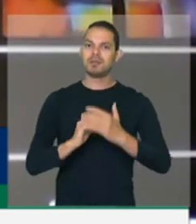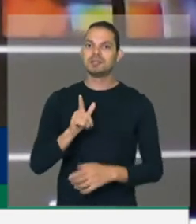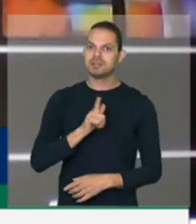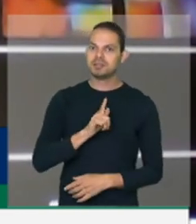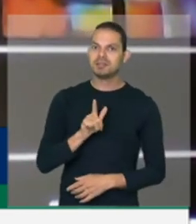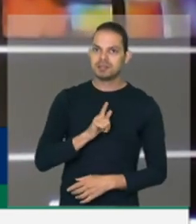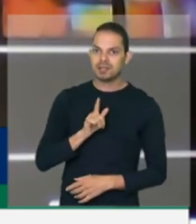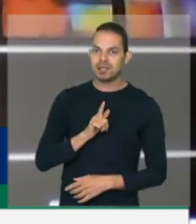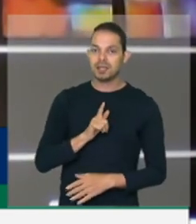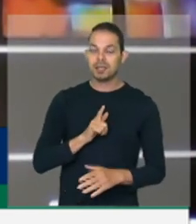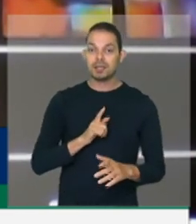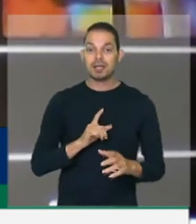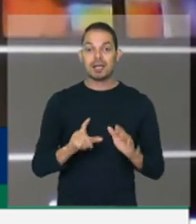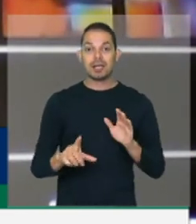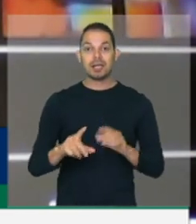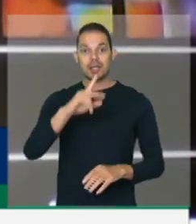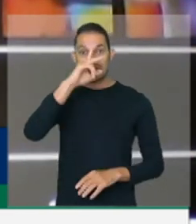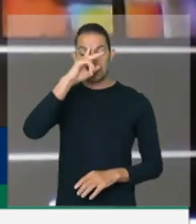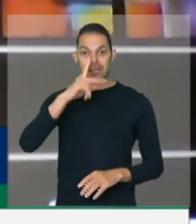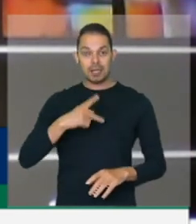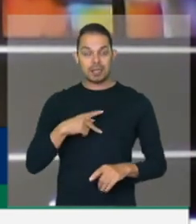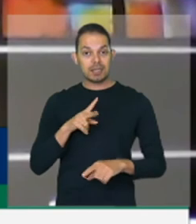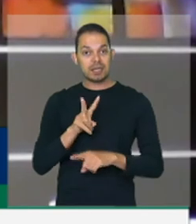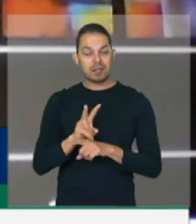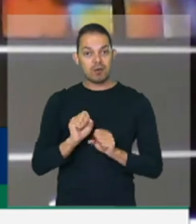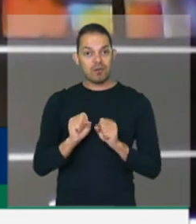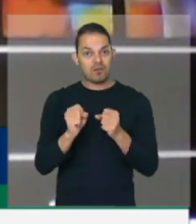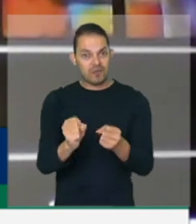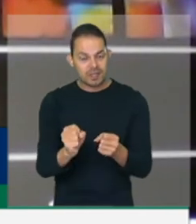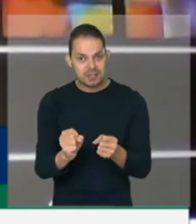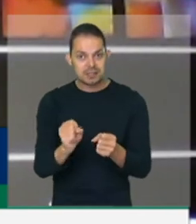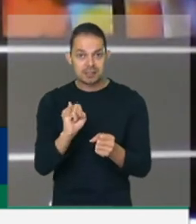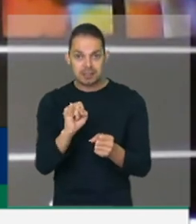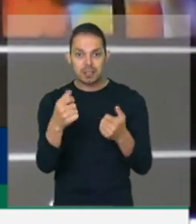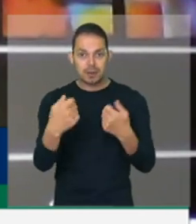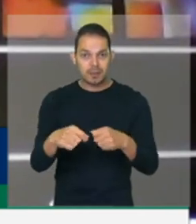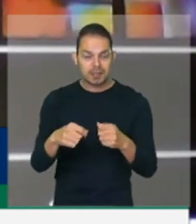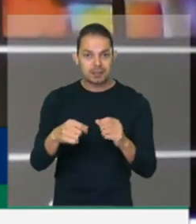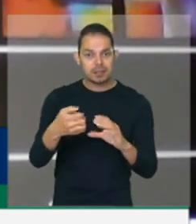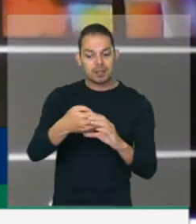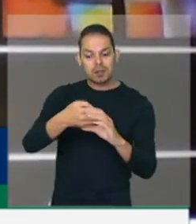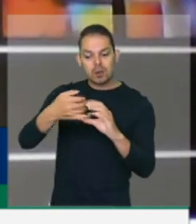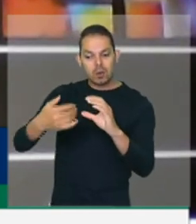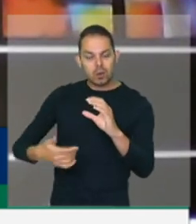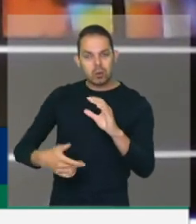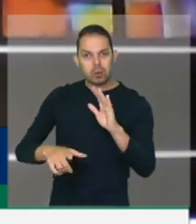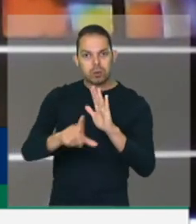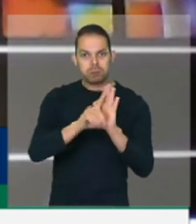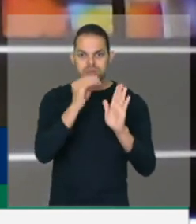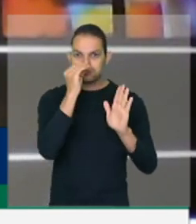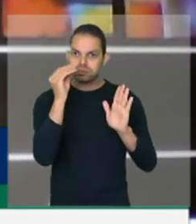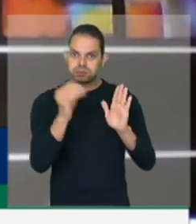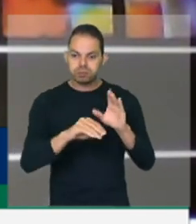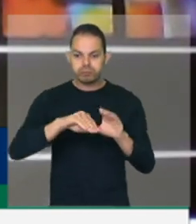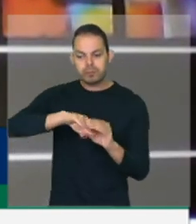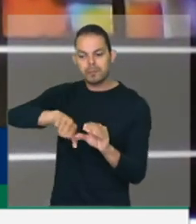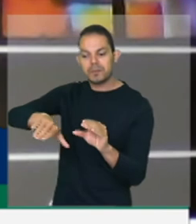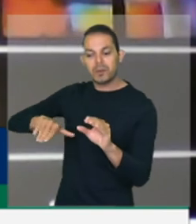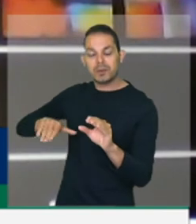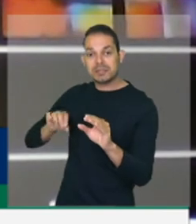que legítima defesa e o estado de necessidade excluem o caráter ilícito da conduta